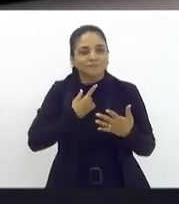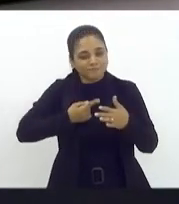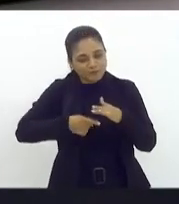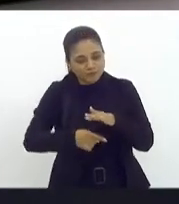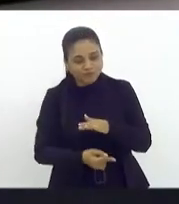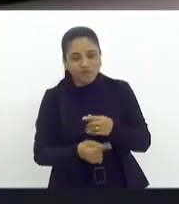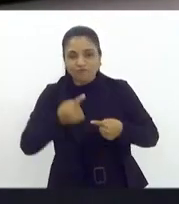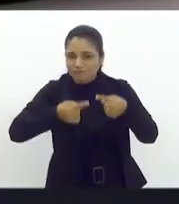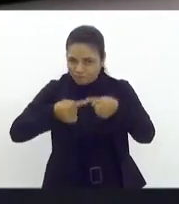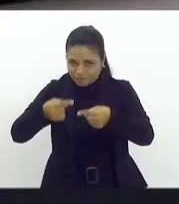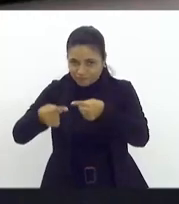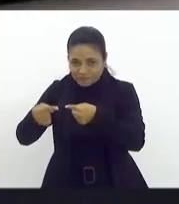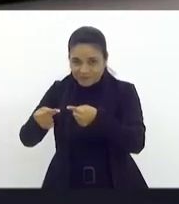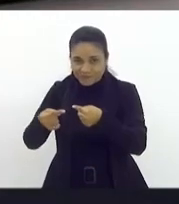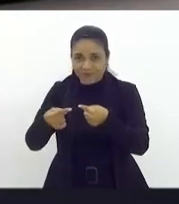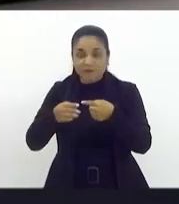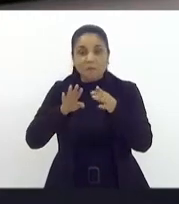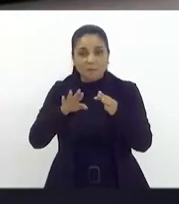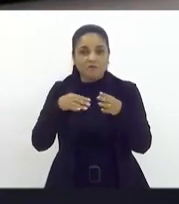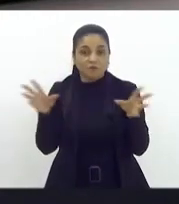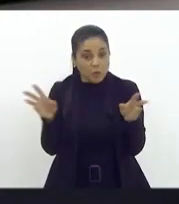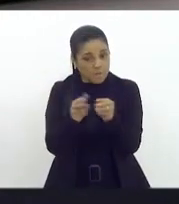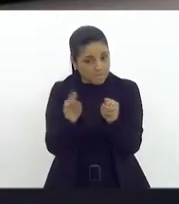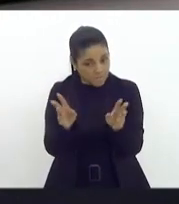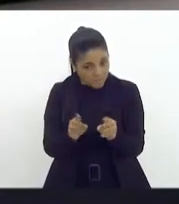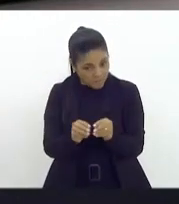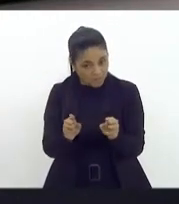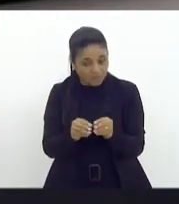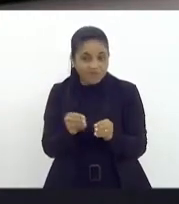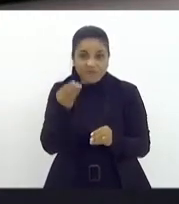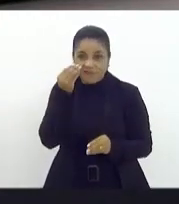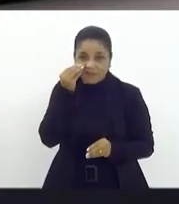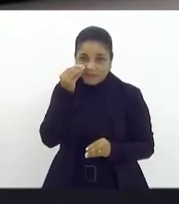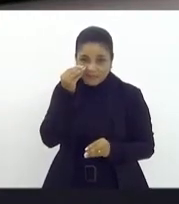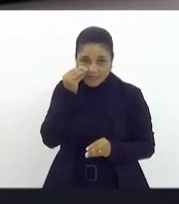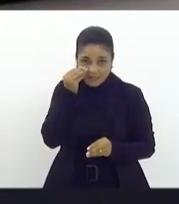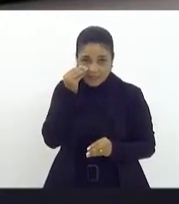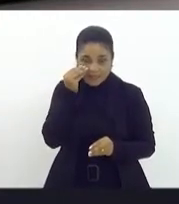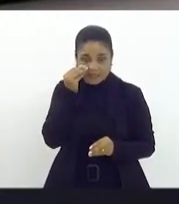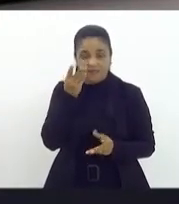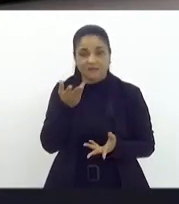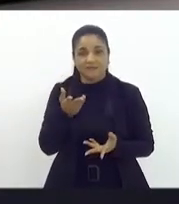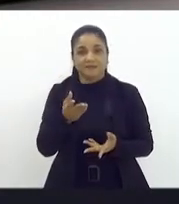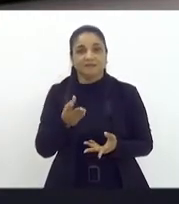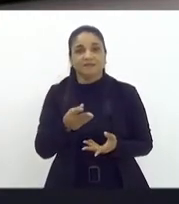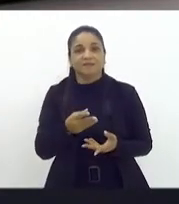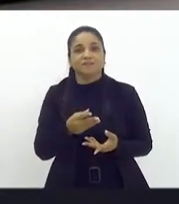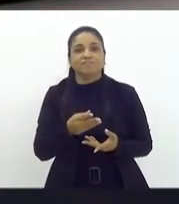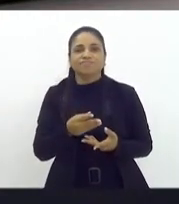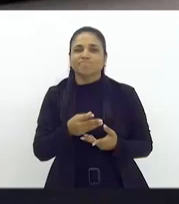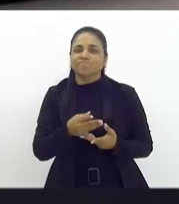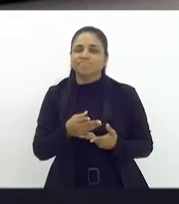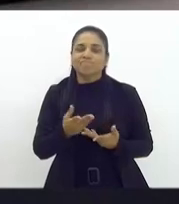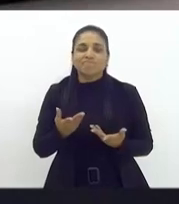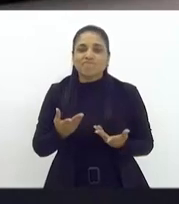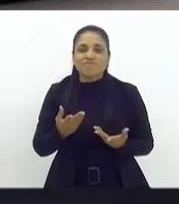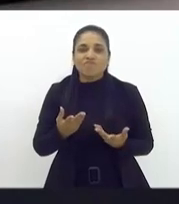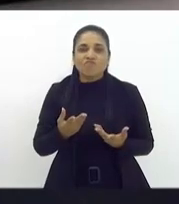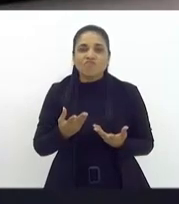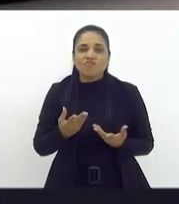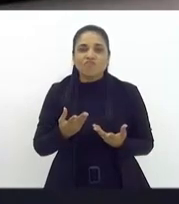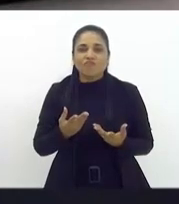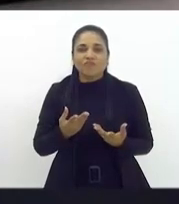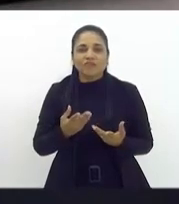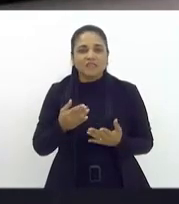eu vou tentar reunir as colocações de vocês não é eu acho que foi em